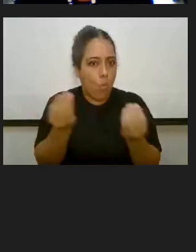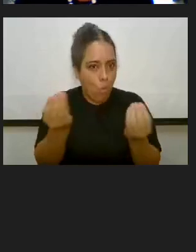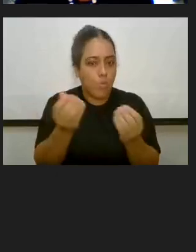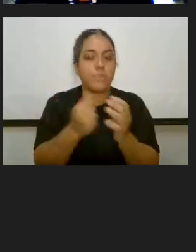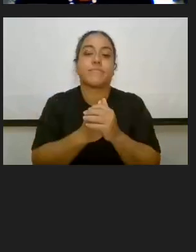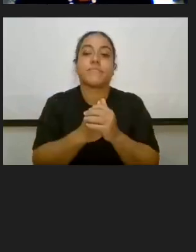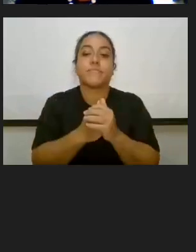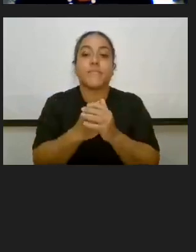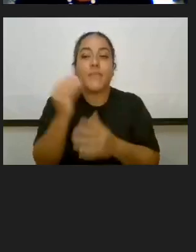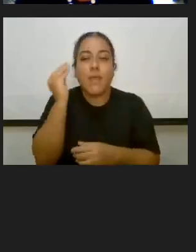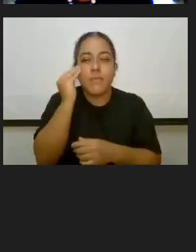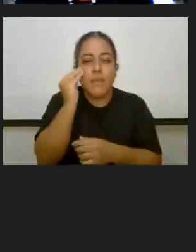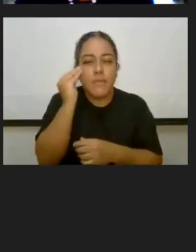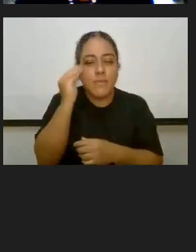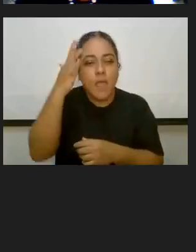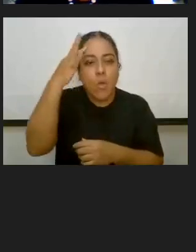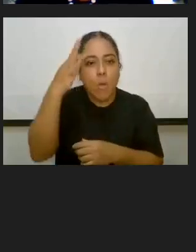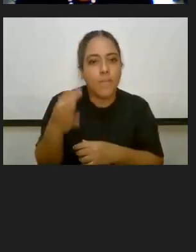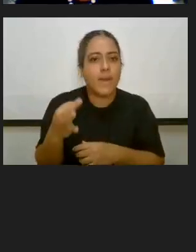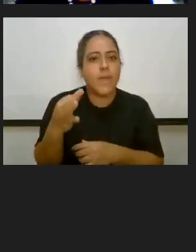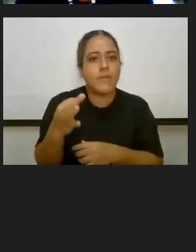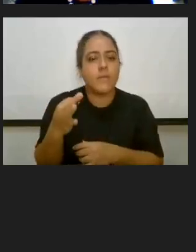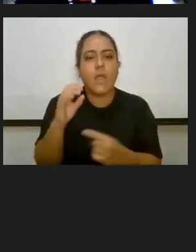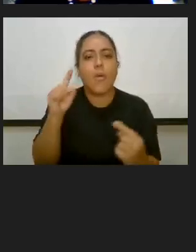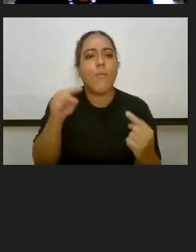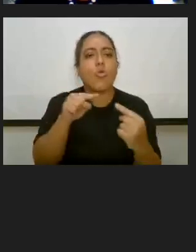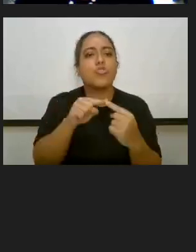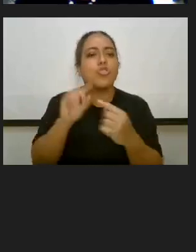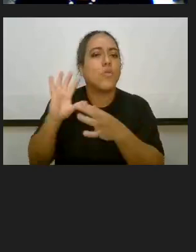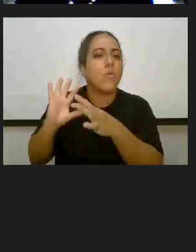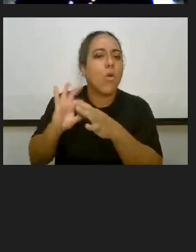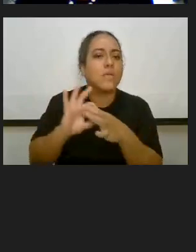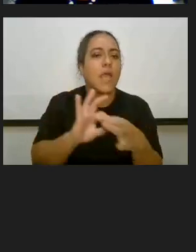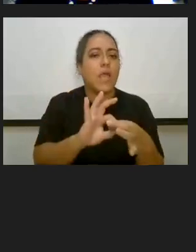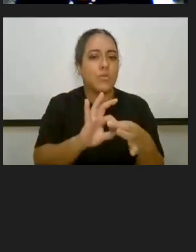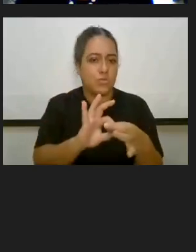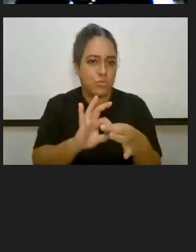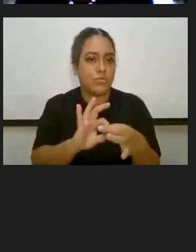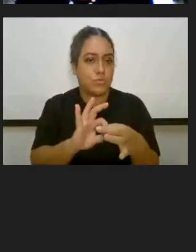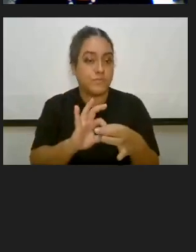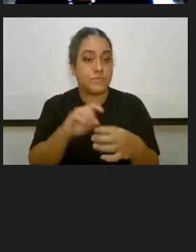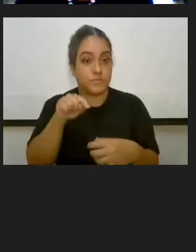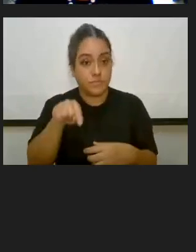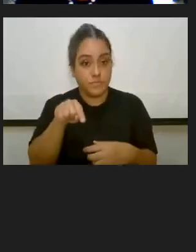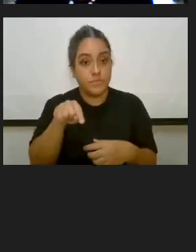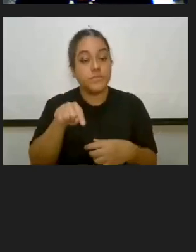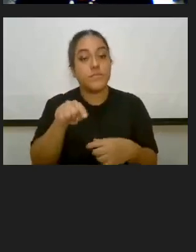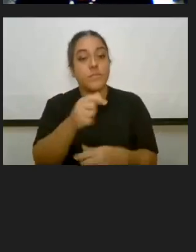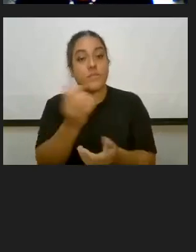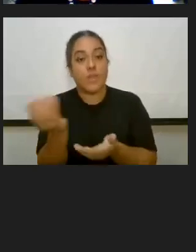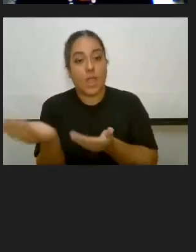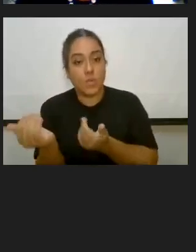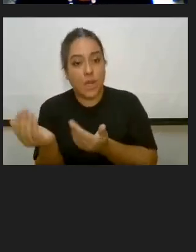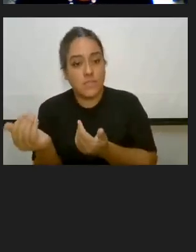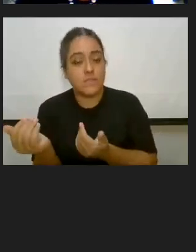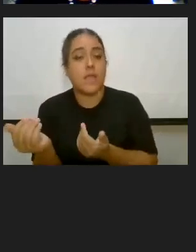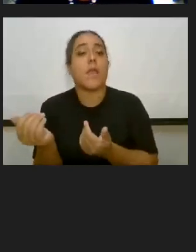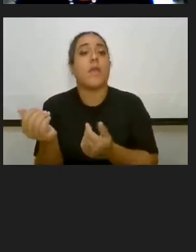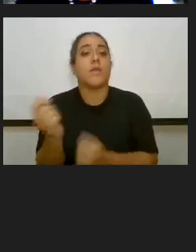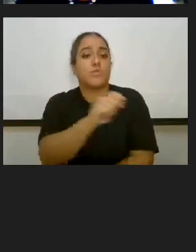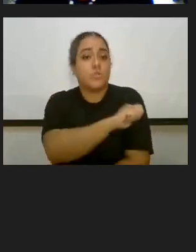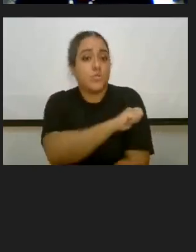tentar compreender o contexto em que esse adolescente, esse estudante